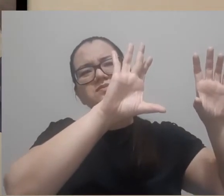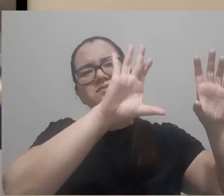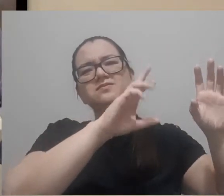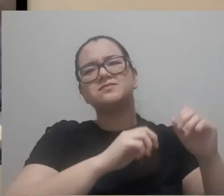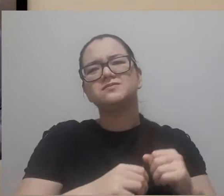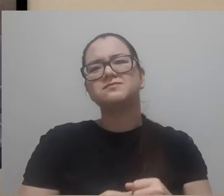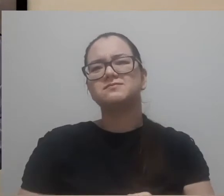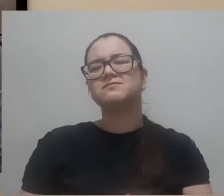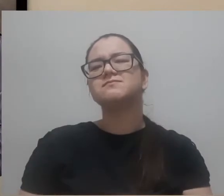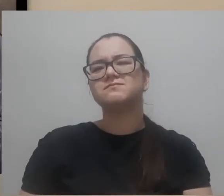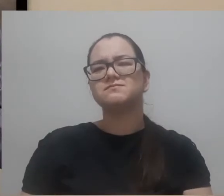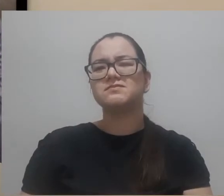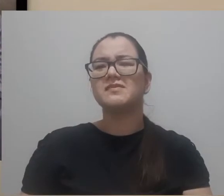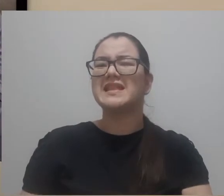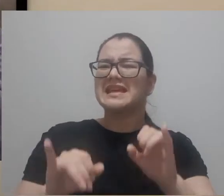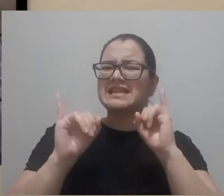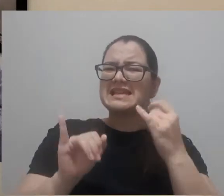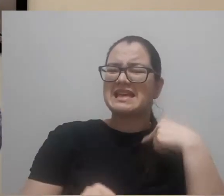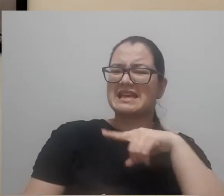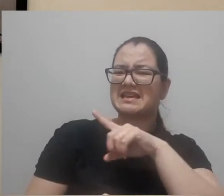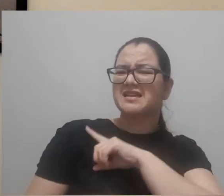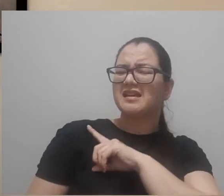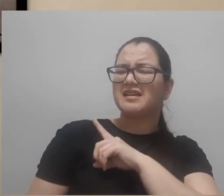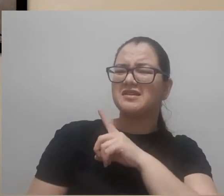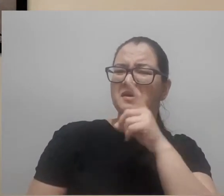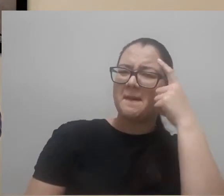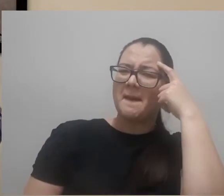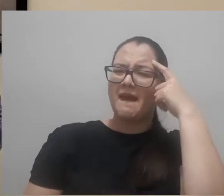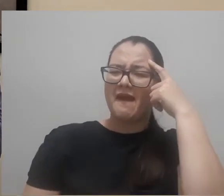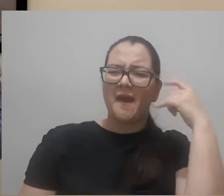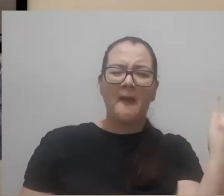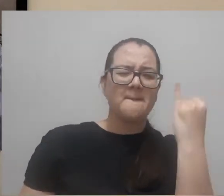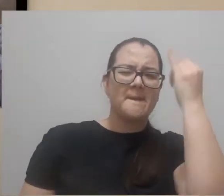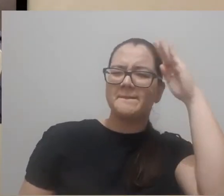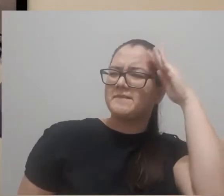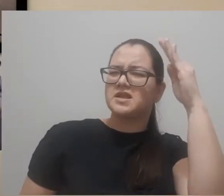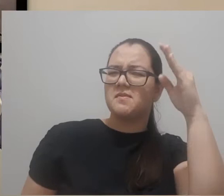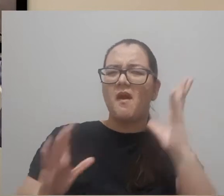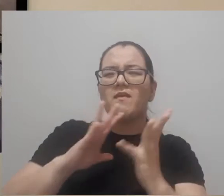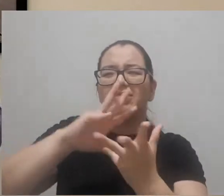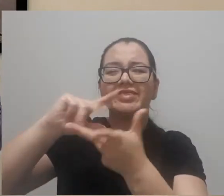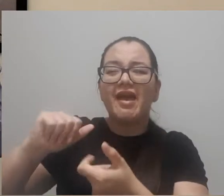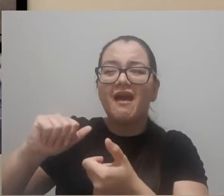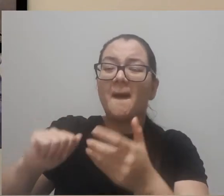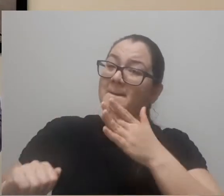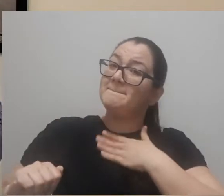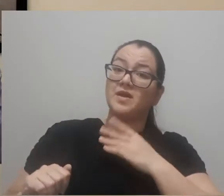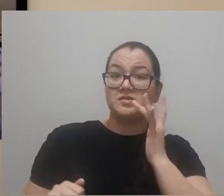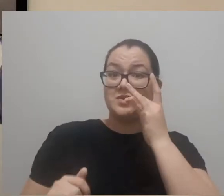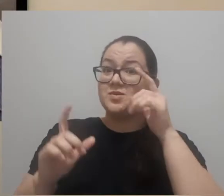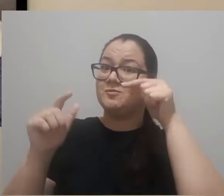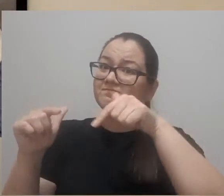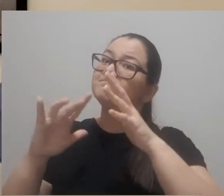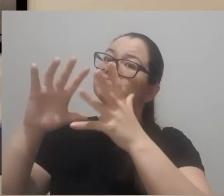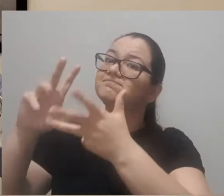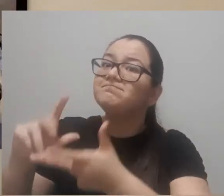dando demasiada importância para as coisas dessa terra, em detrimento das coisas celestiais, daquilo